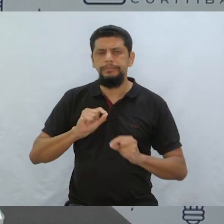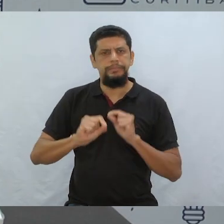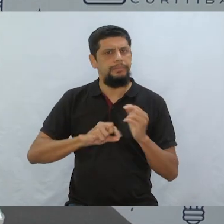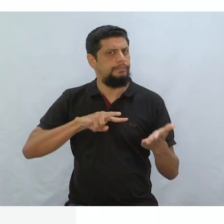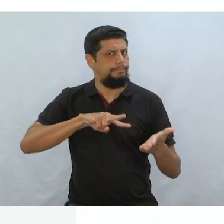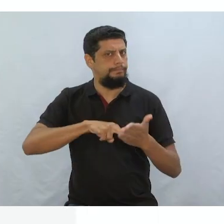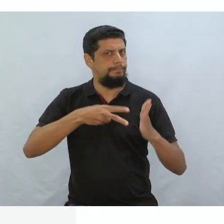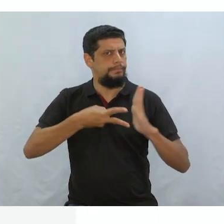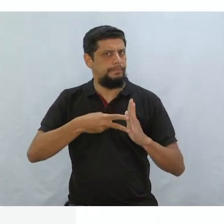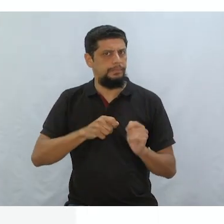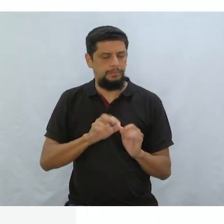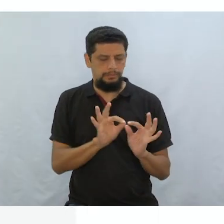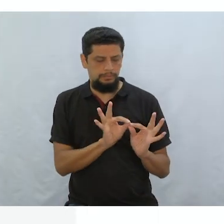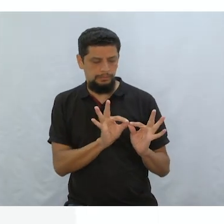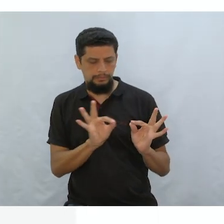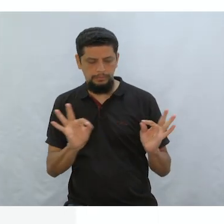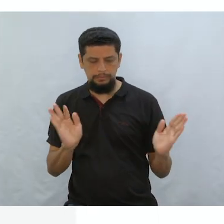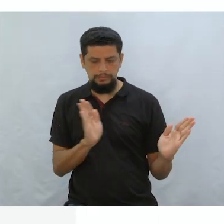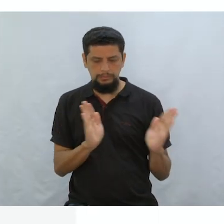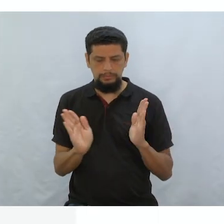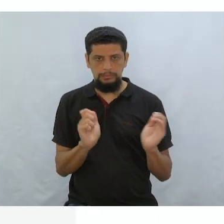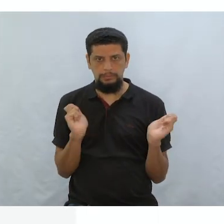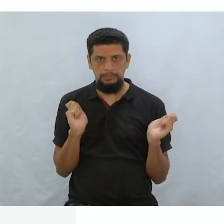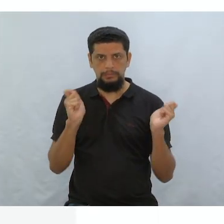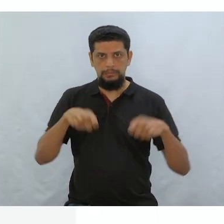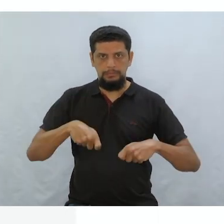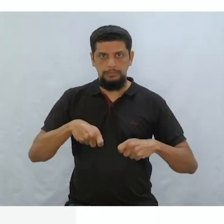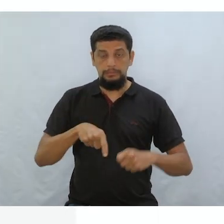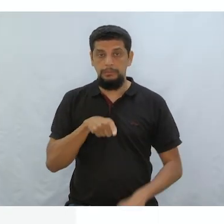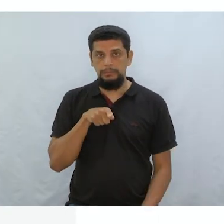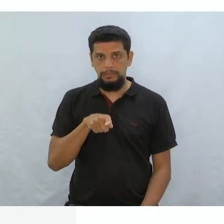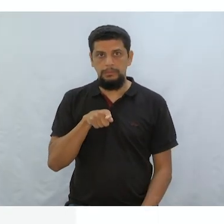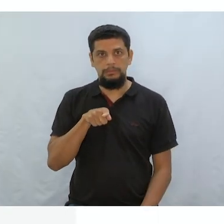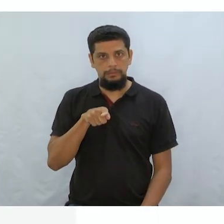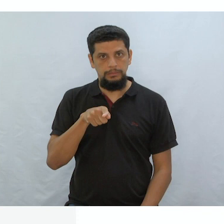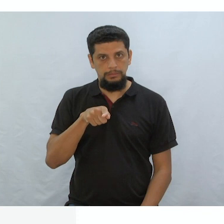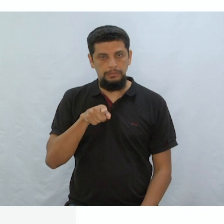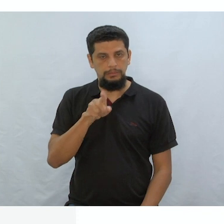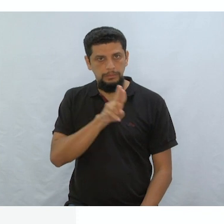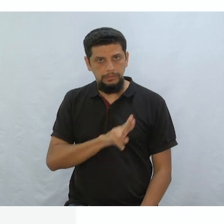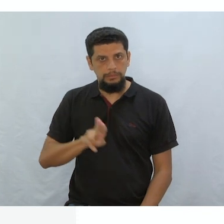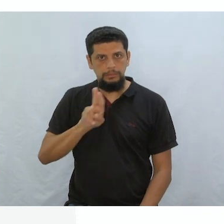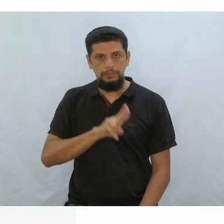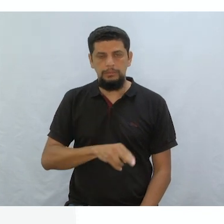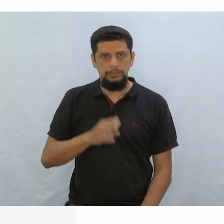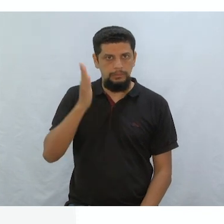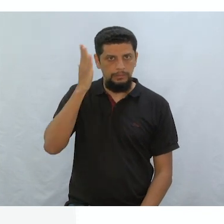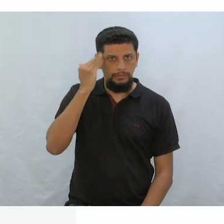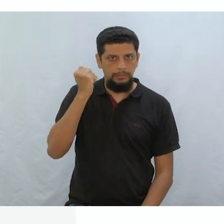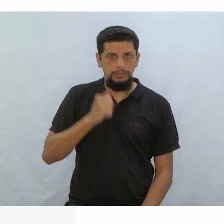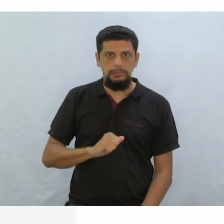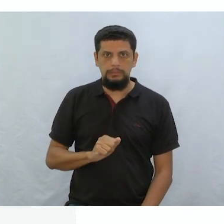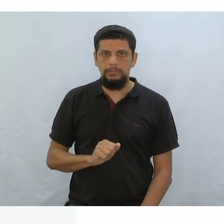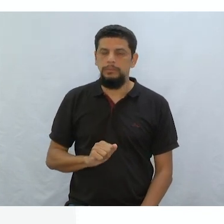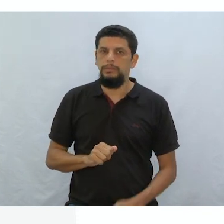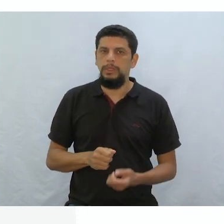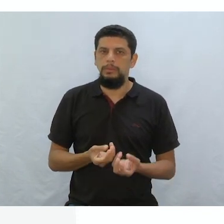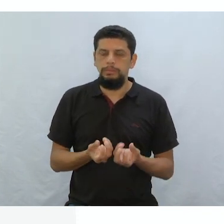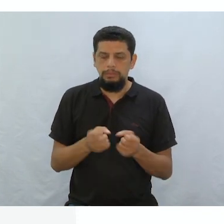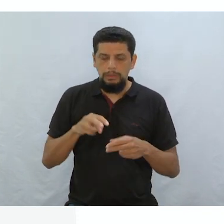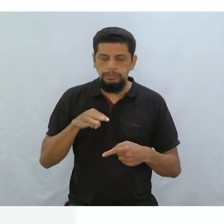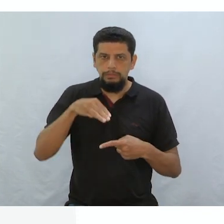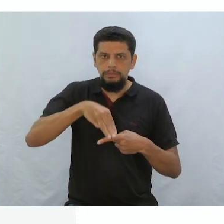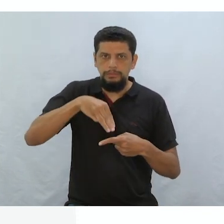Capacidade, o que será? Medida de capacidade é a medida que utilizamos para definir o volume